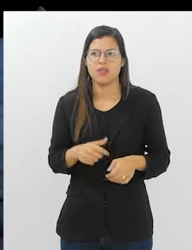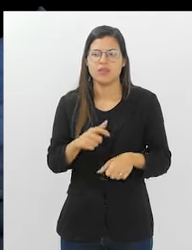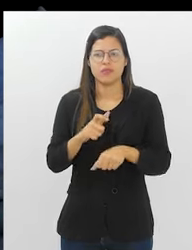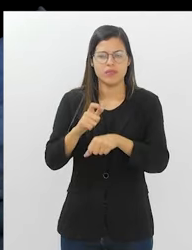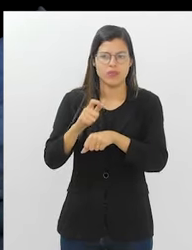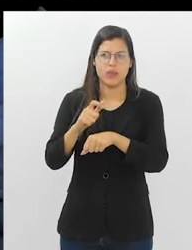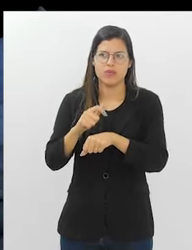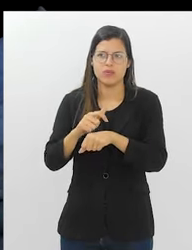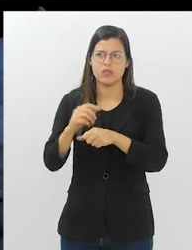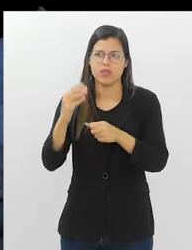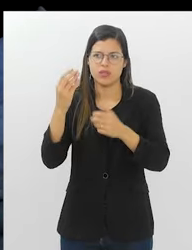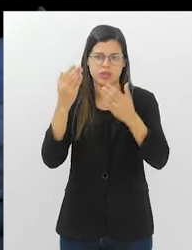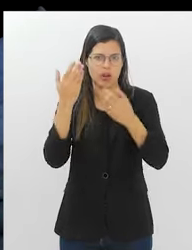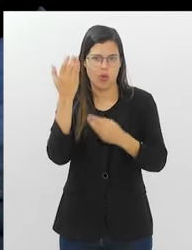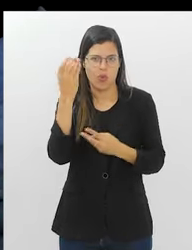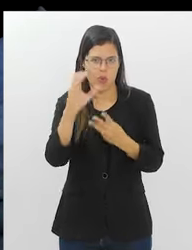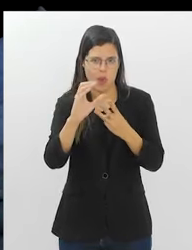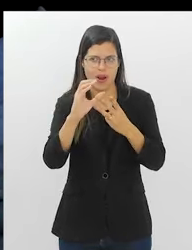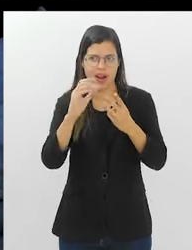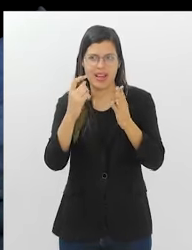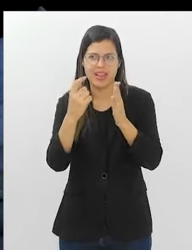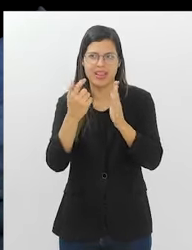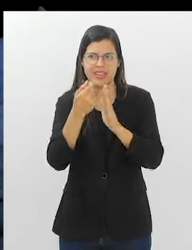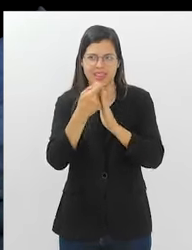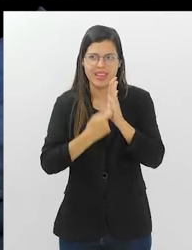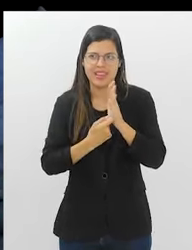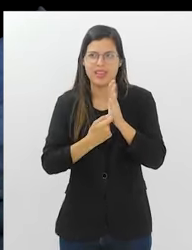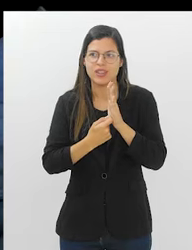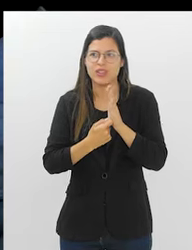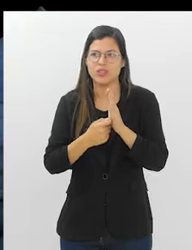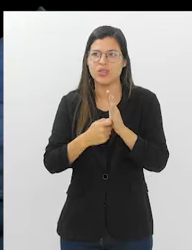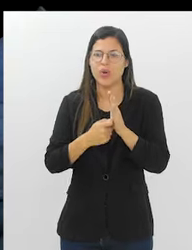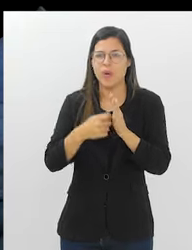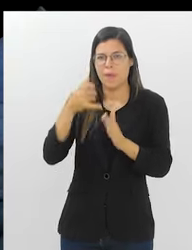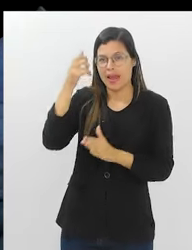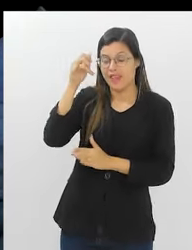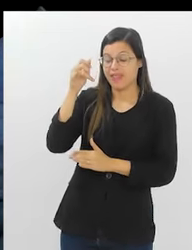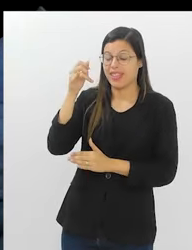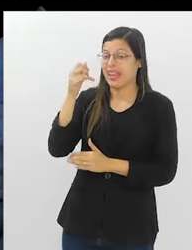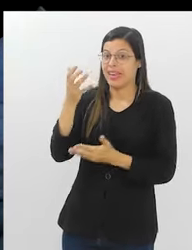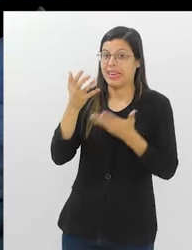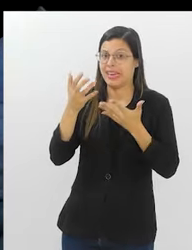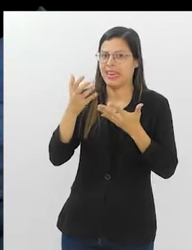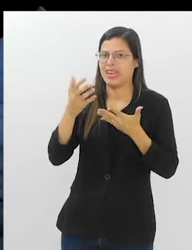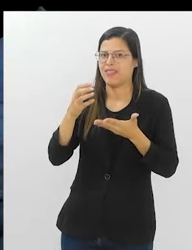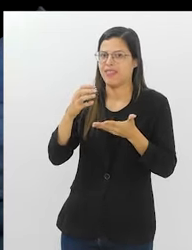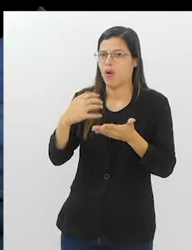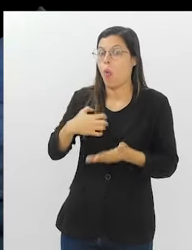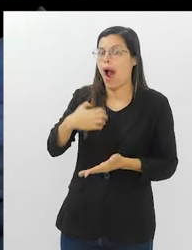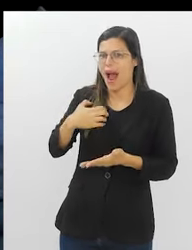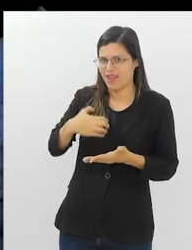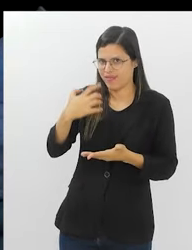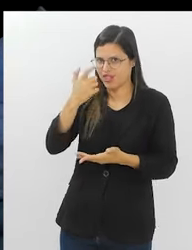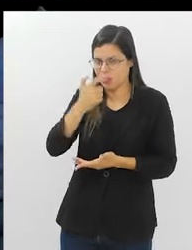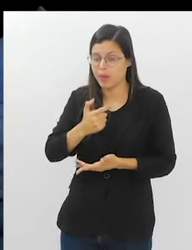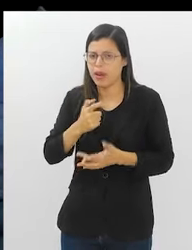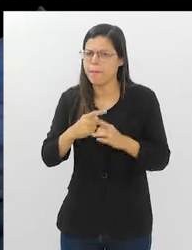sem postar textos assim, para não me matarem de novo. Mas eu vou dizer a você que eu gosto